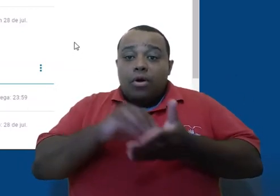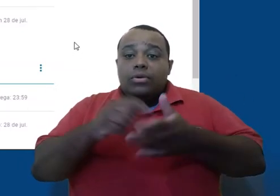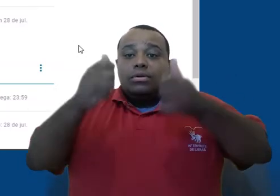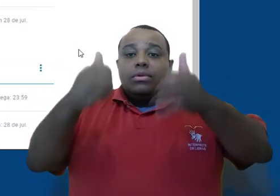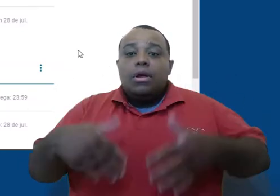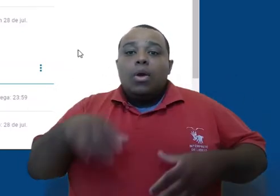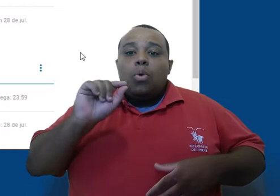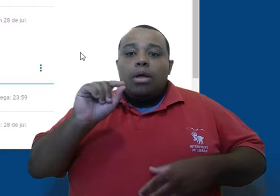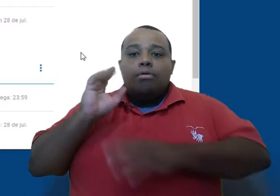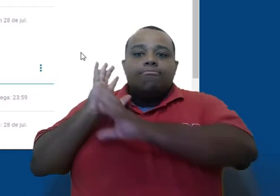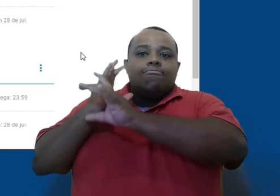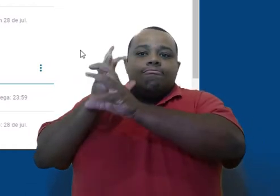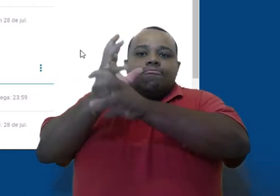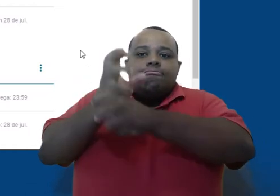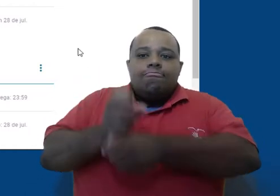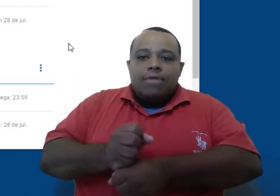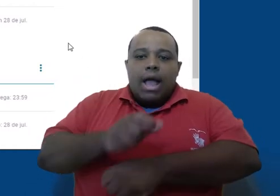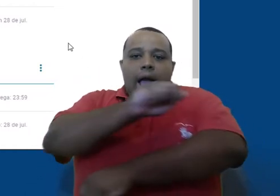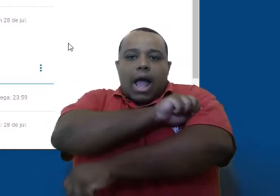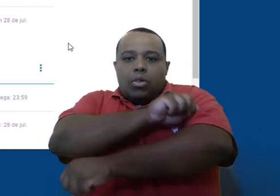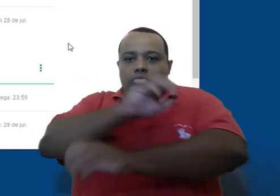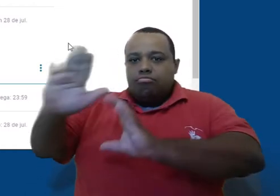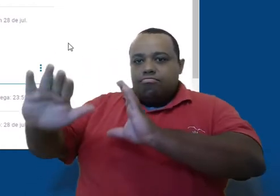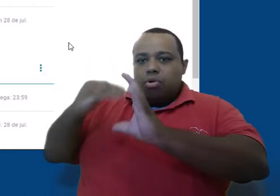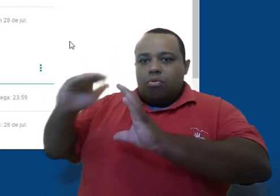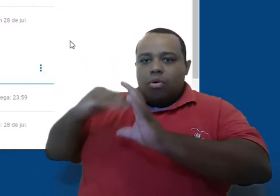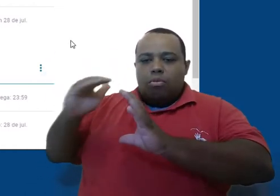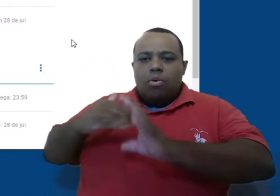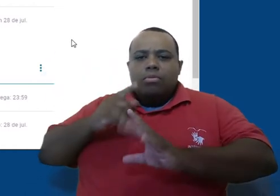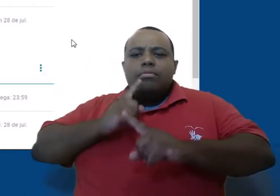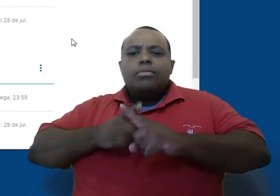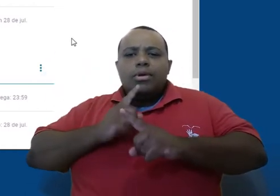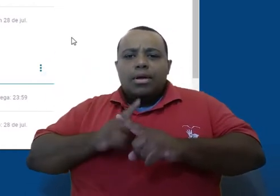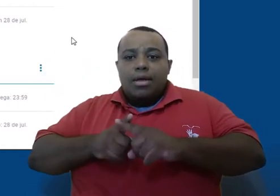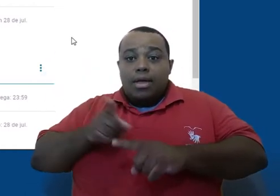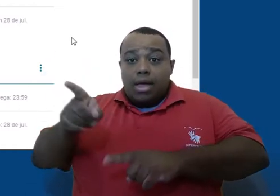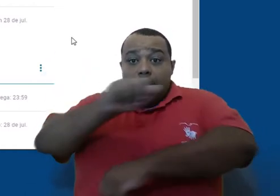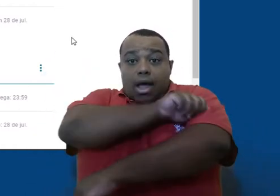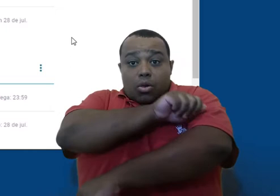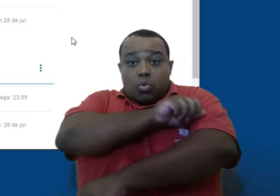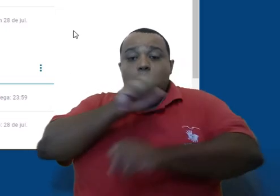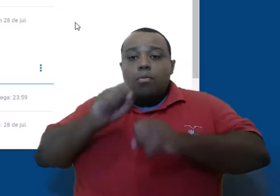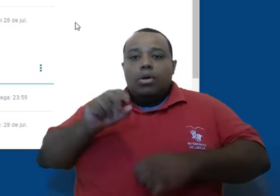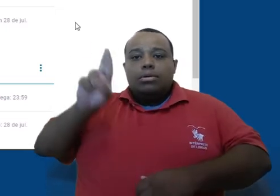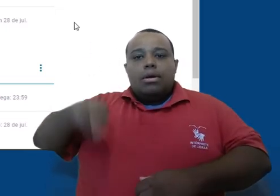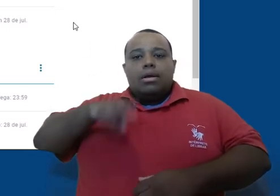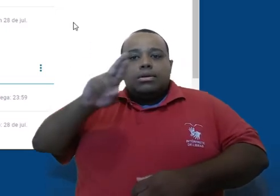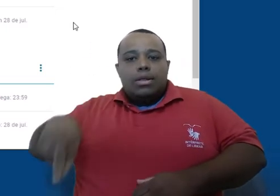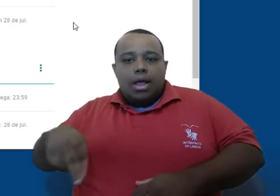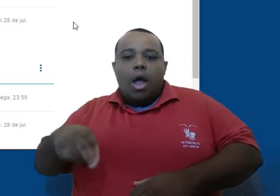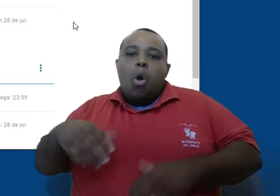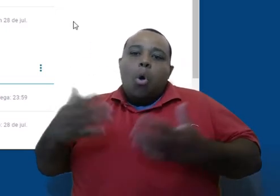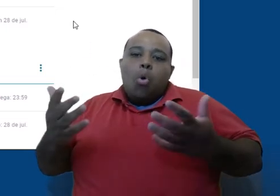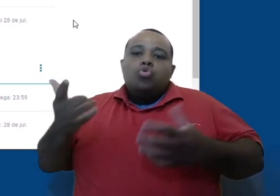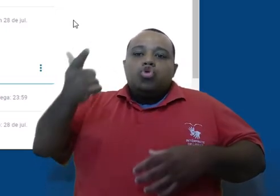o histórico de envios das atividades dos alunos Como assim o aluno pode cancelar o envio da atividade e reenviar Caso haja